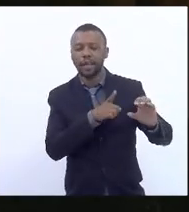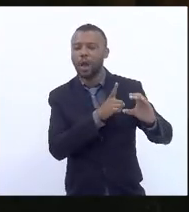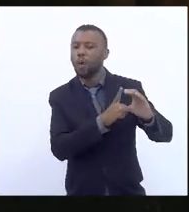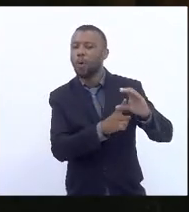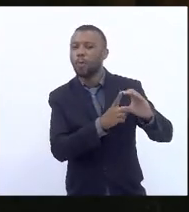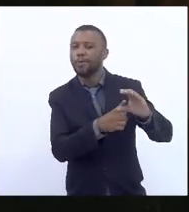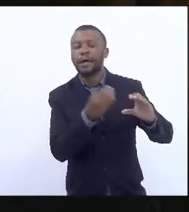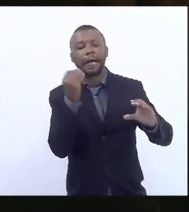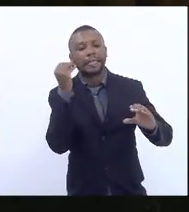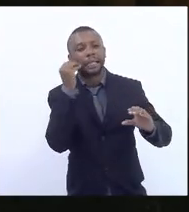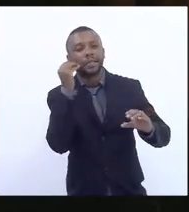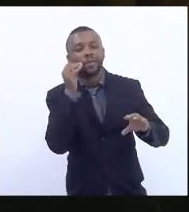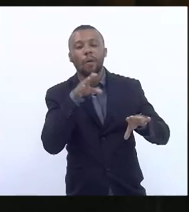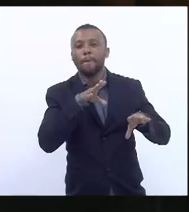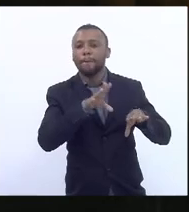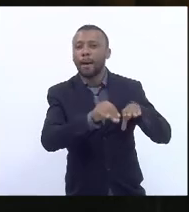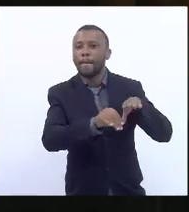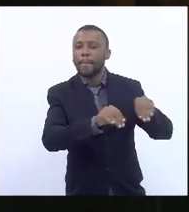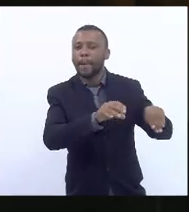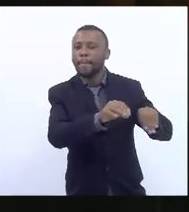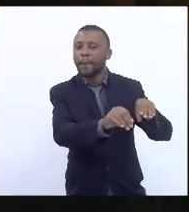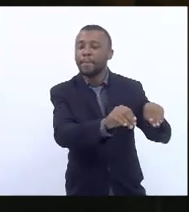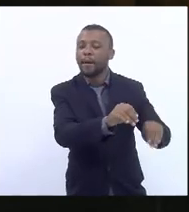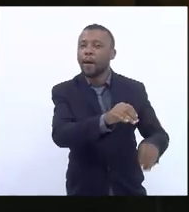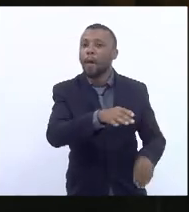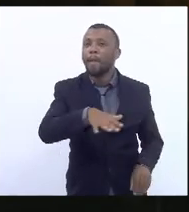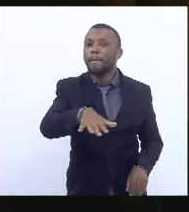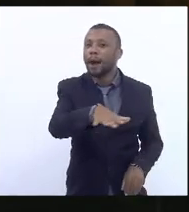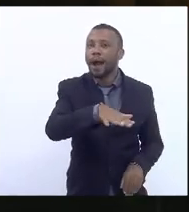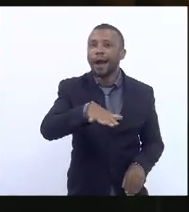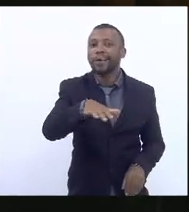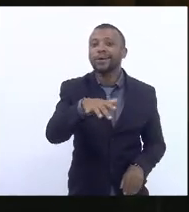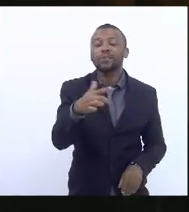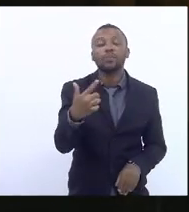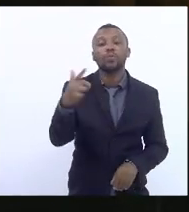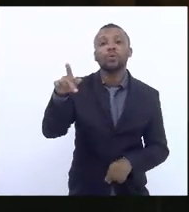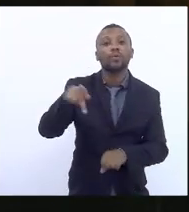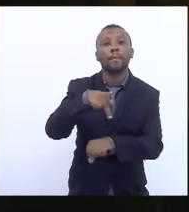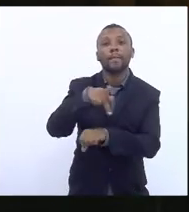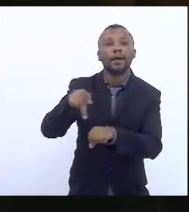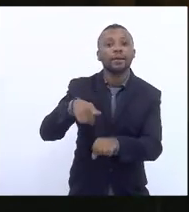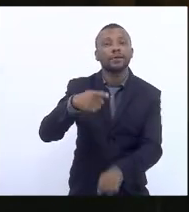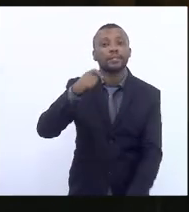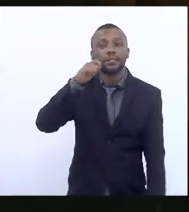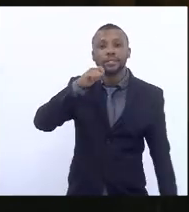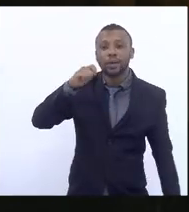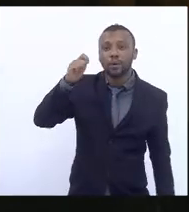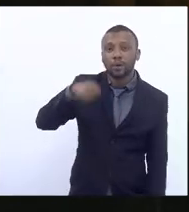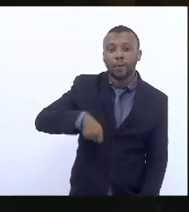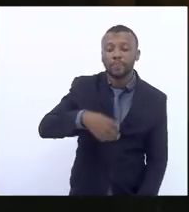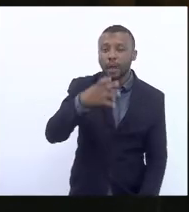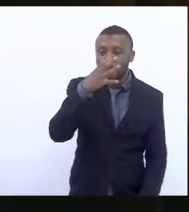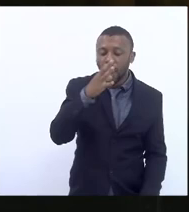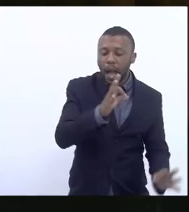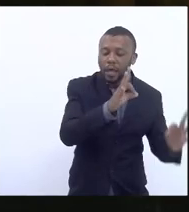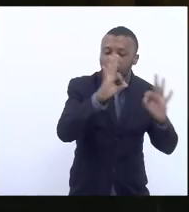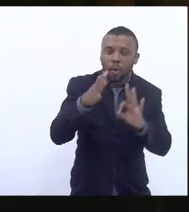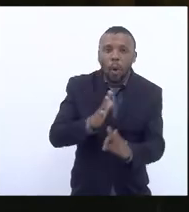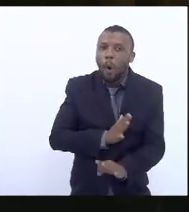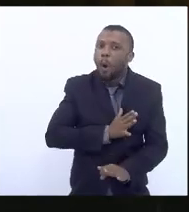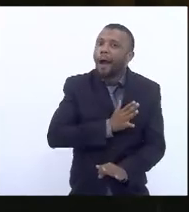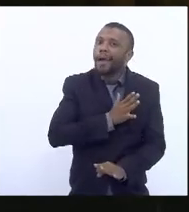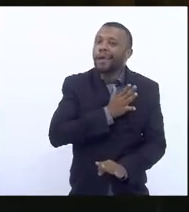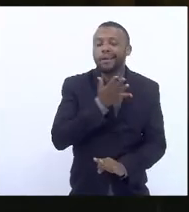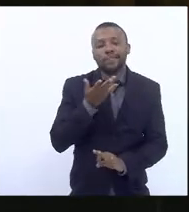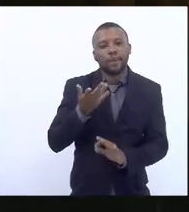tomar uma área de um outro país, da Ucrânia, e estamos assistindo cenas horríveis